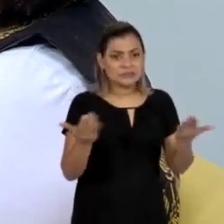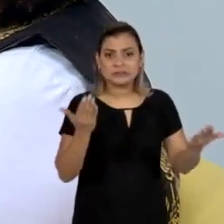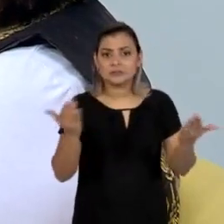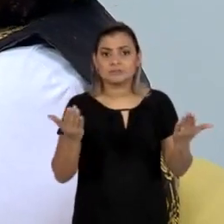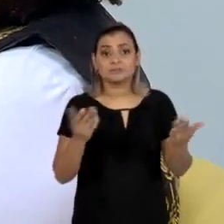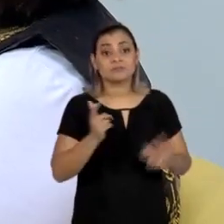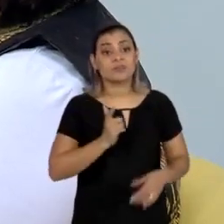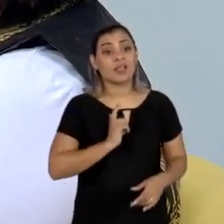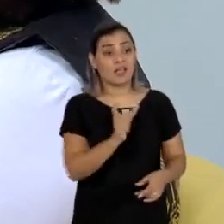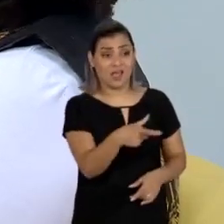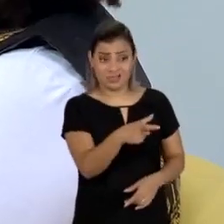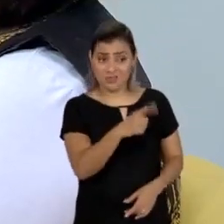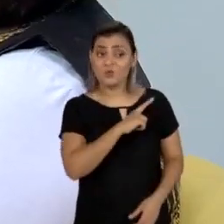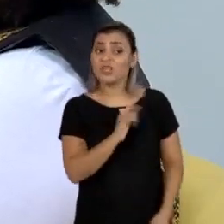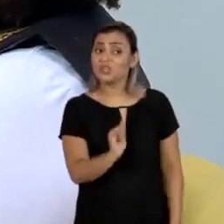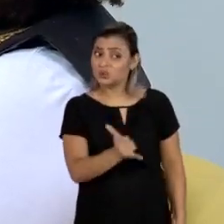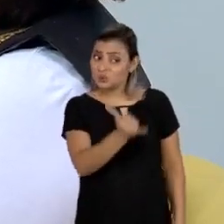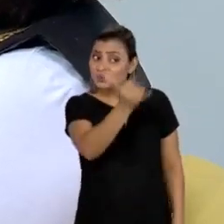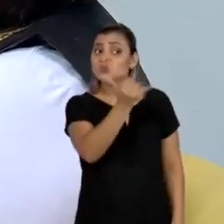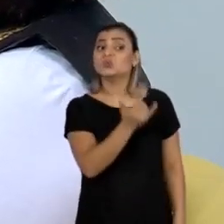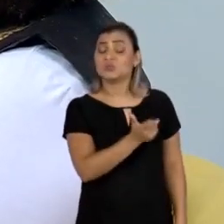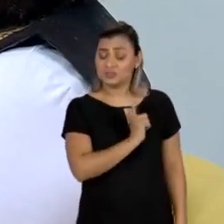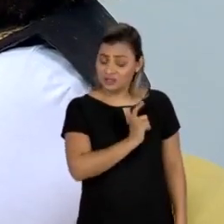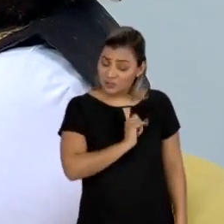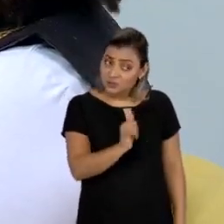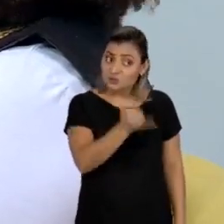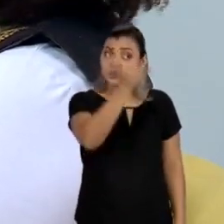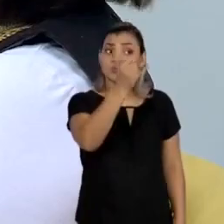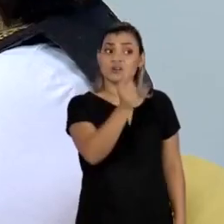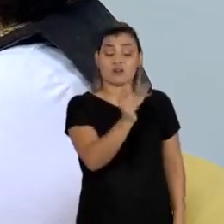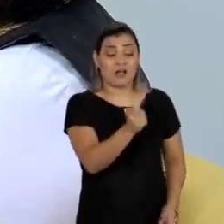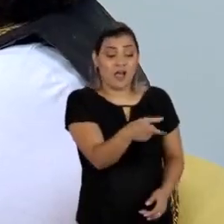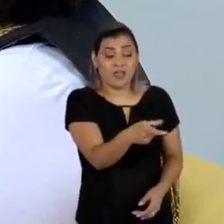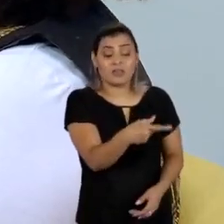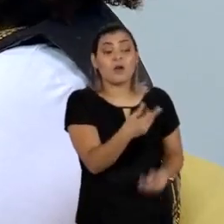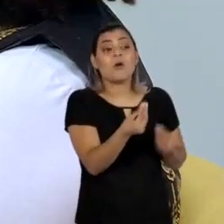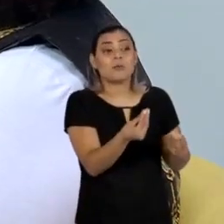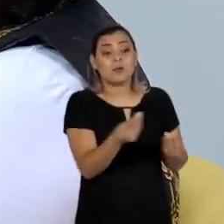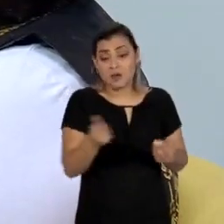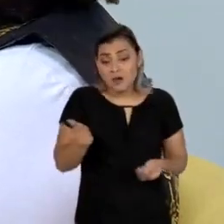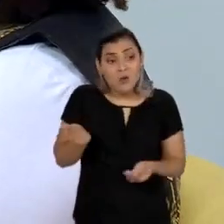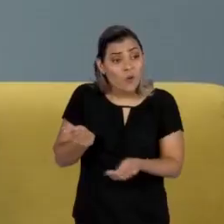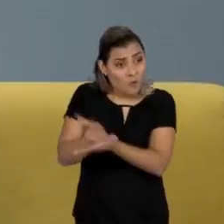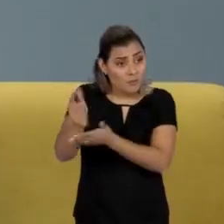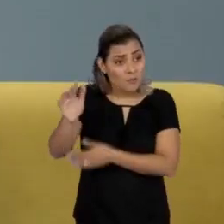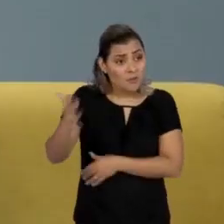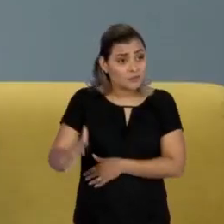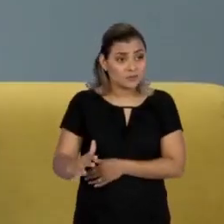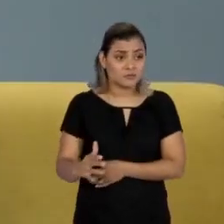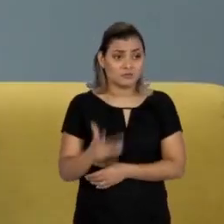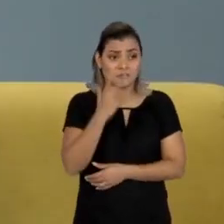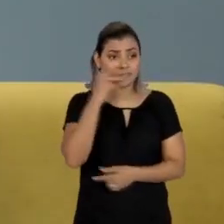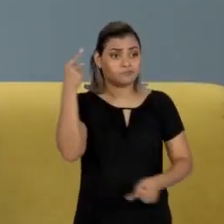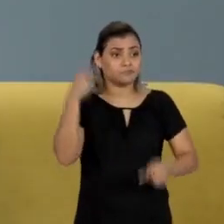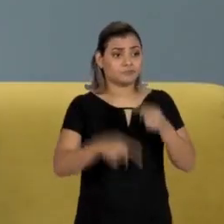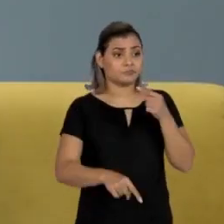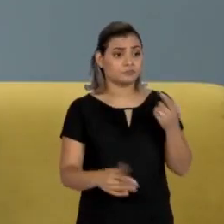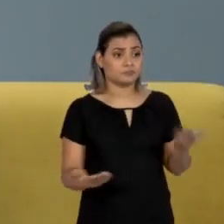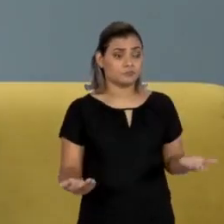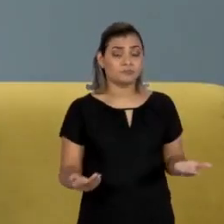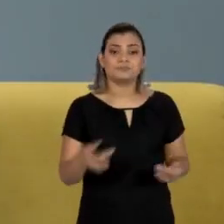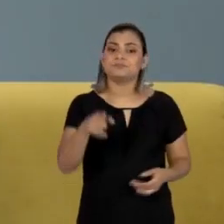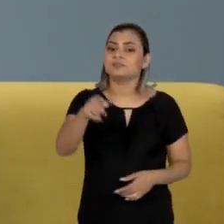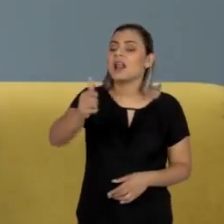tem juros altíssimos, essa promoção não vale de nada, né? Eu sempre falo para as pessoas, façam